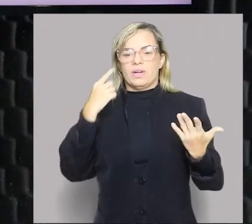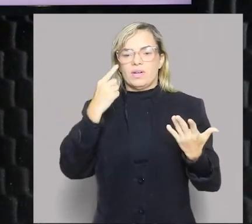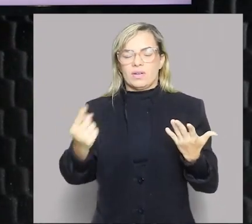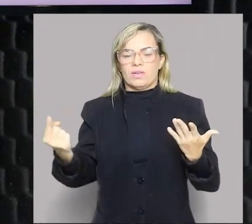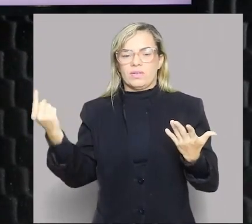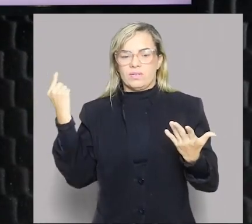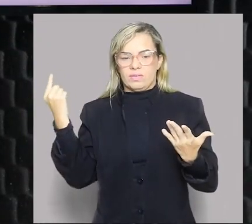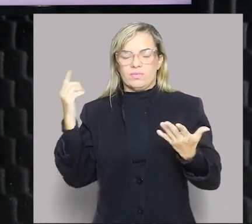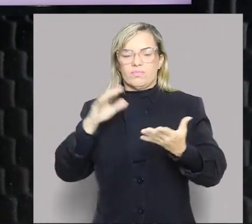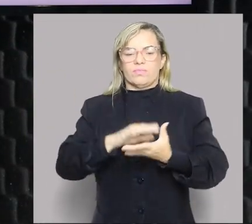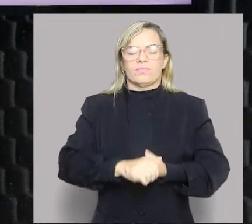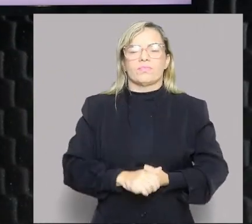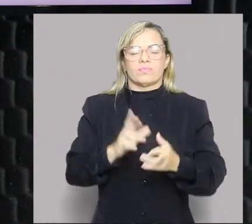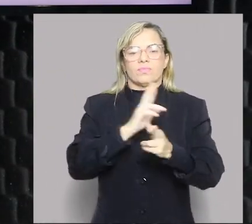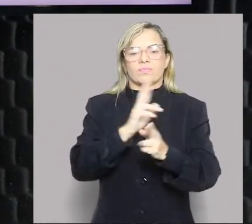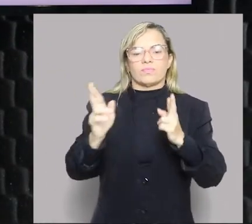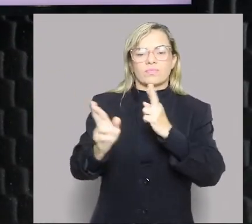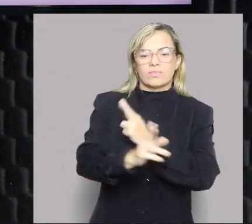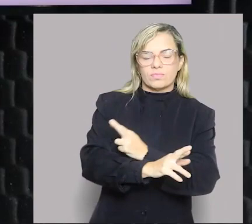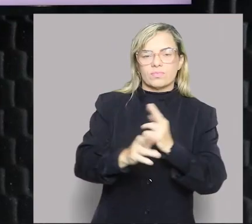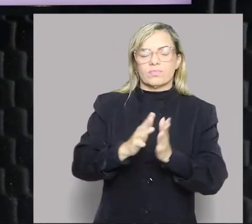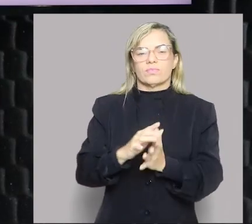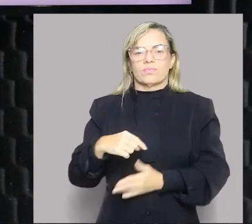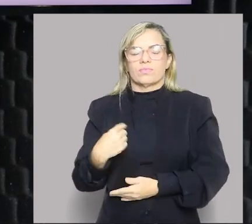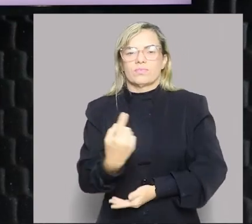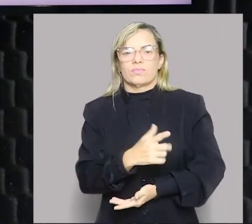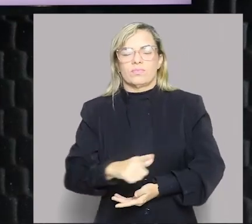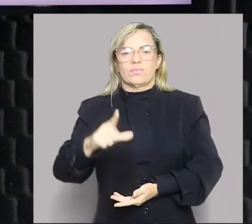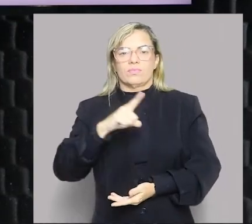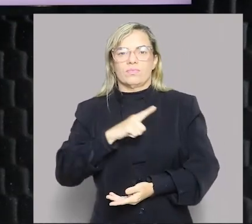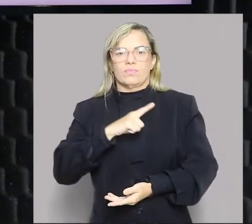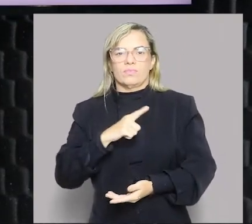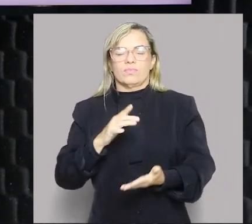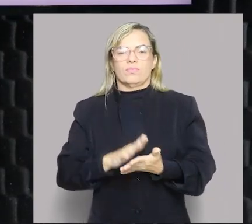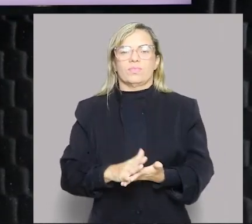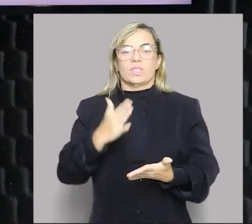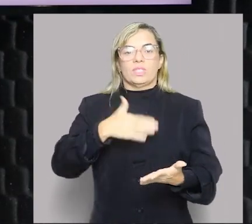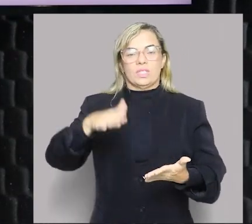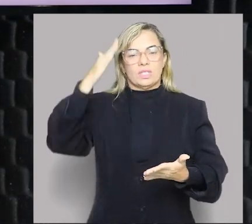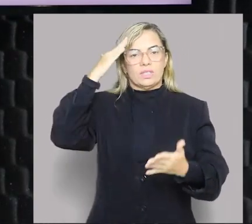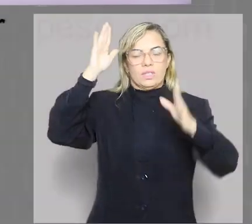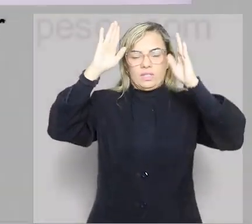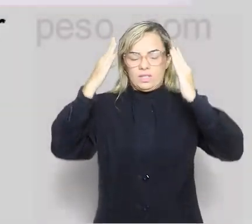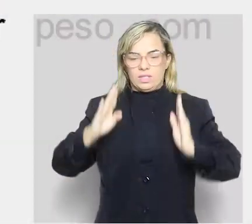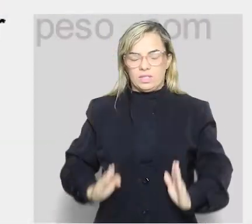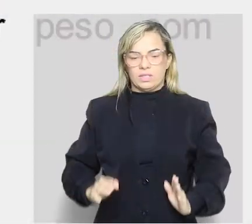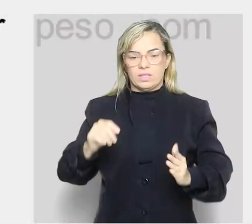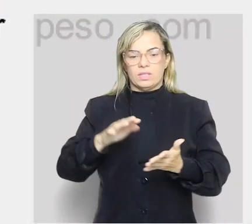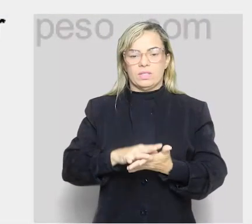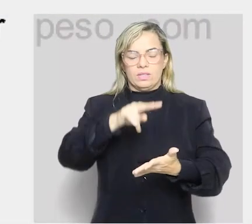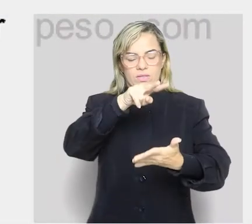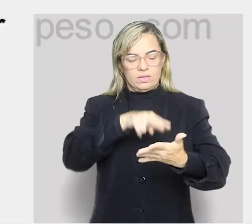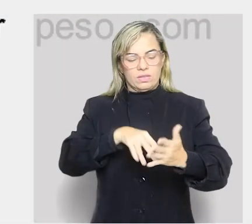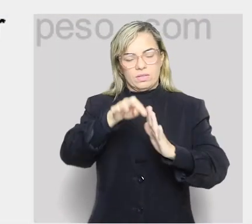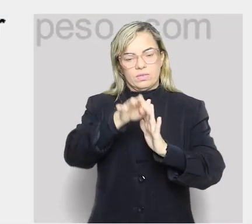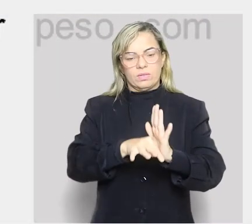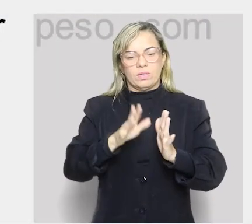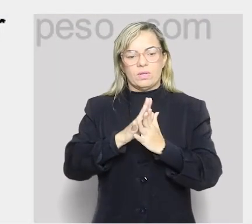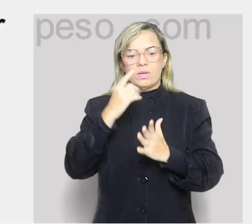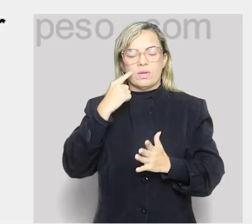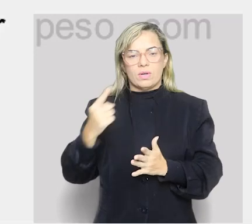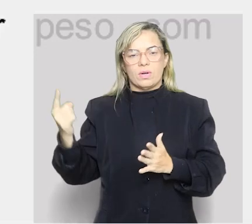está nessa relação. Então, nós temos uma questão de nível interpretativo. E o que nós podemos deduzir,